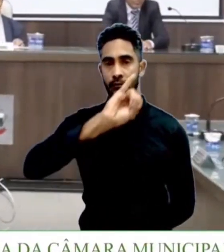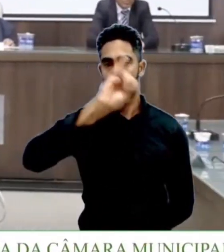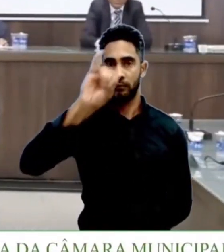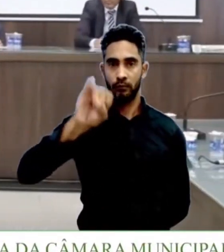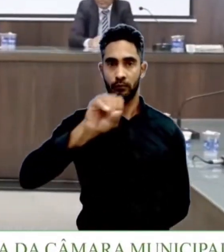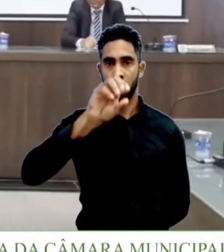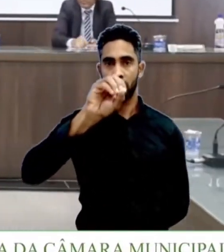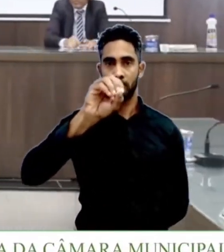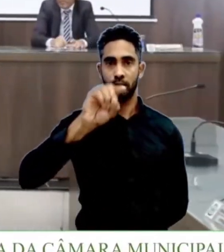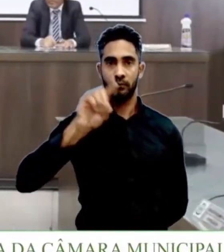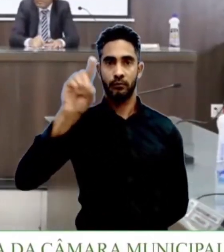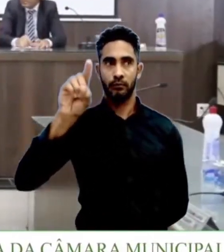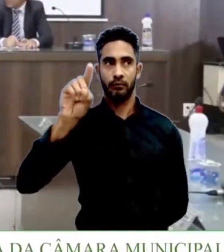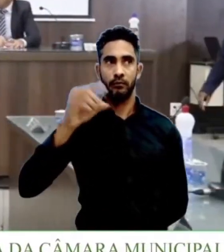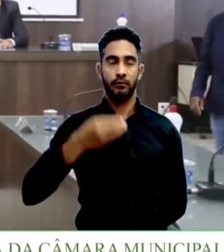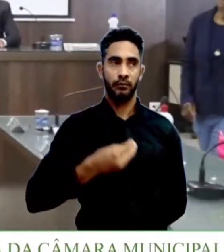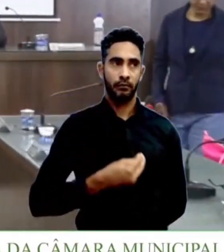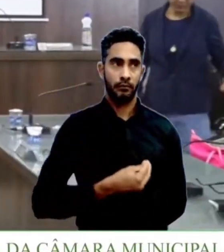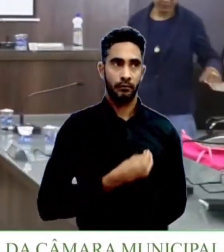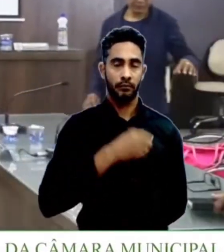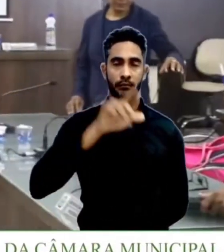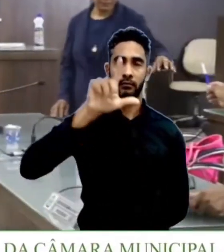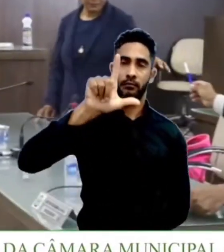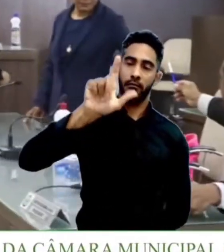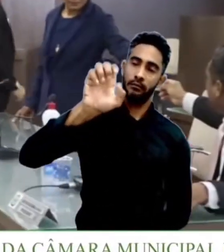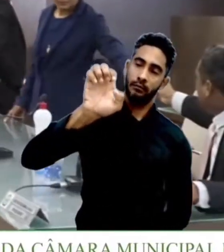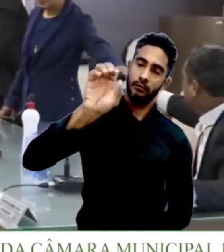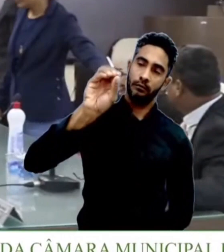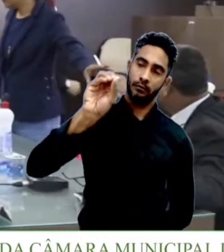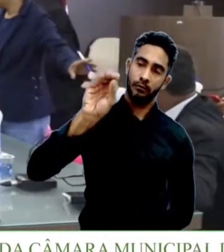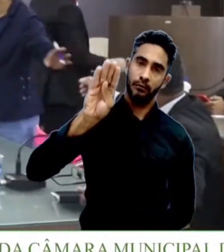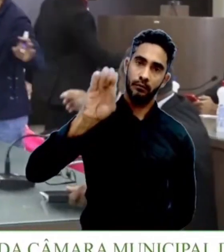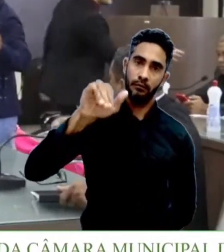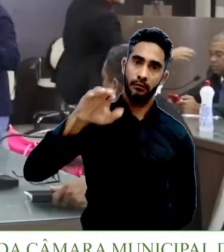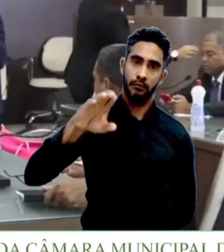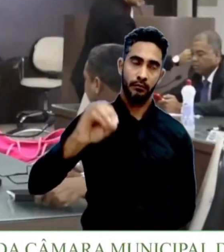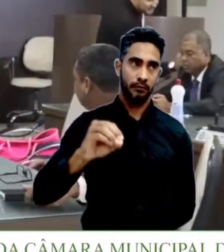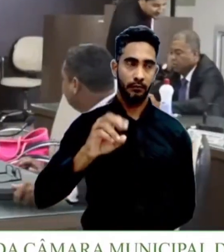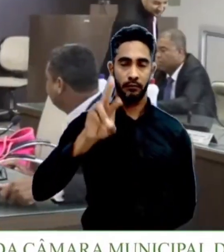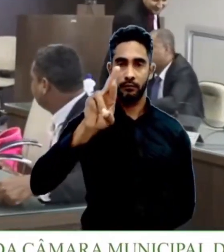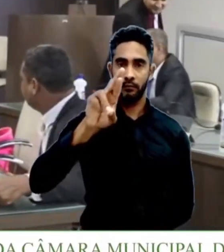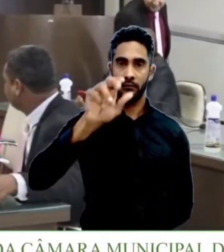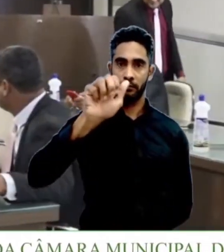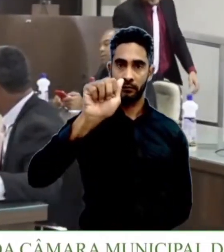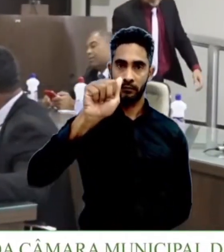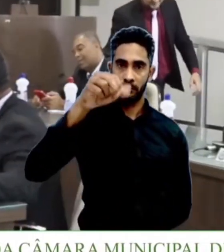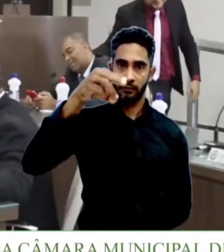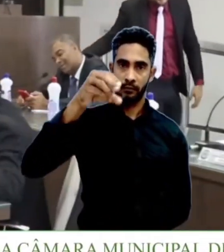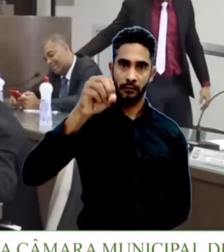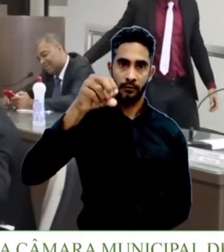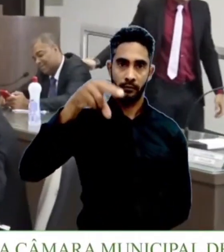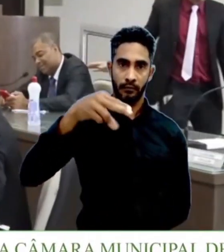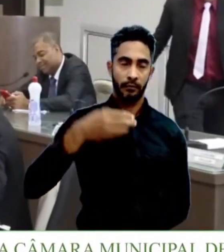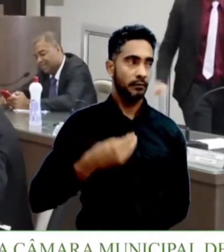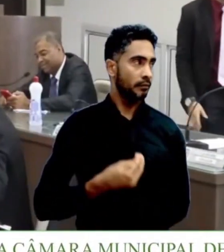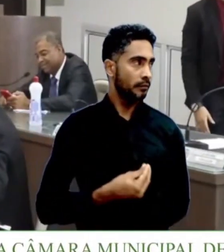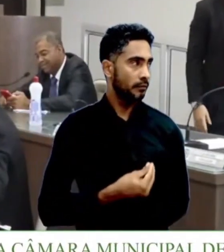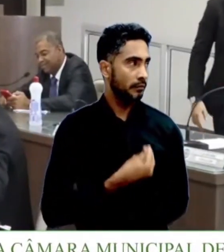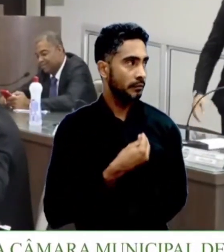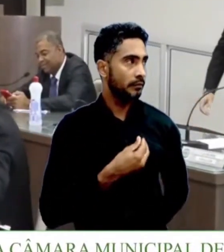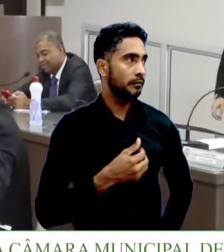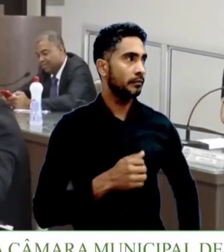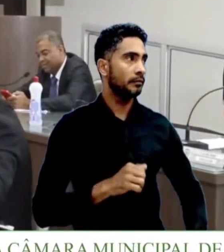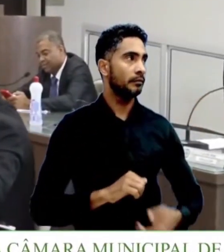José Tarcísio Mendes. Presente. Leobino Antunes de Bem e Ramon Alexandre Araújo.